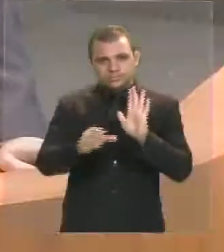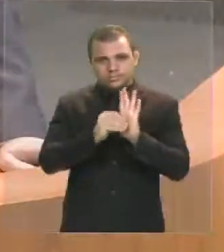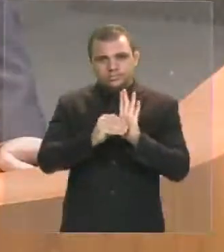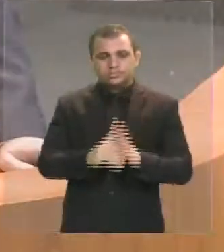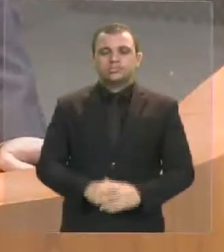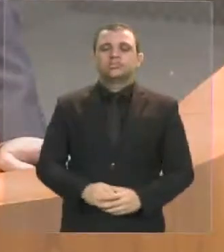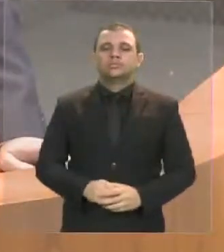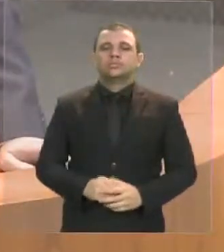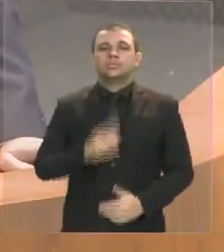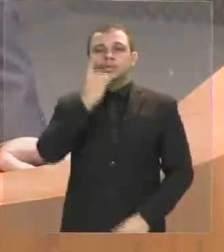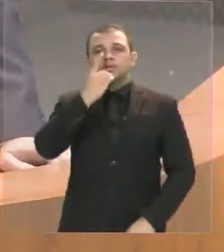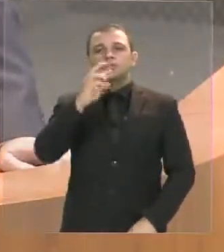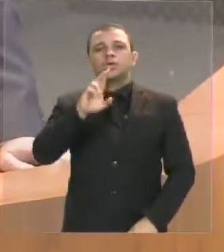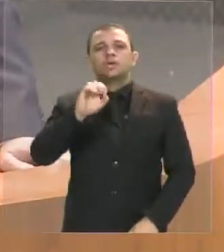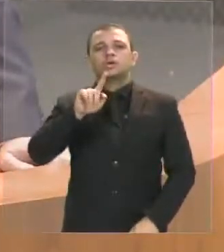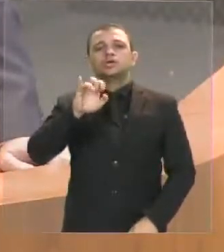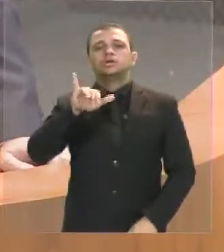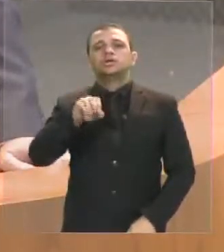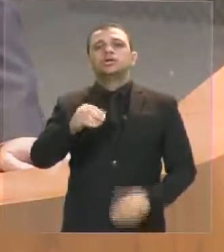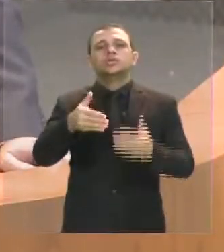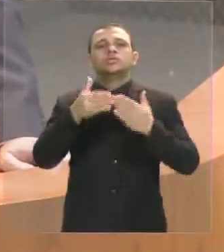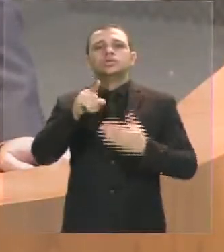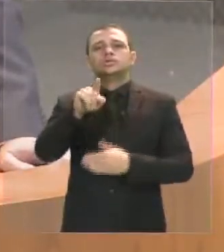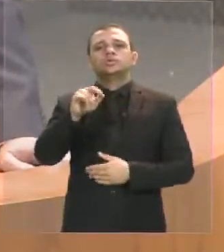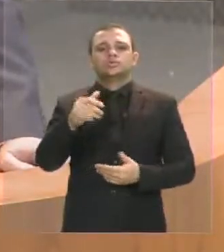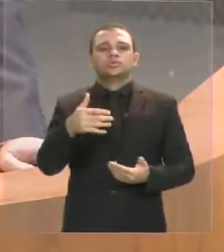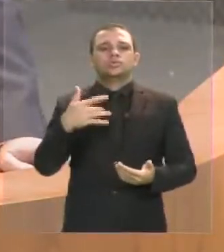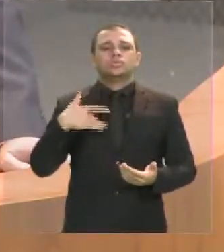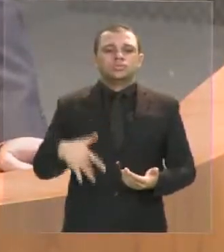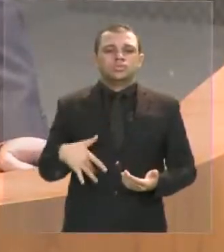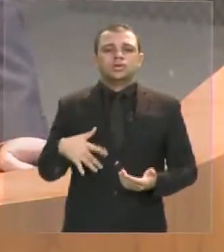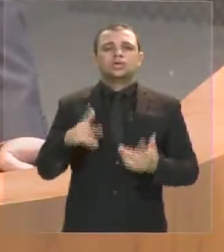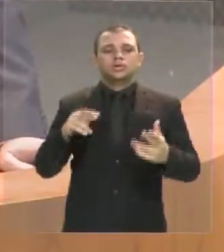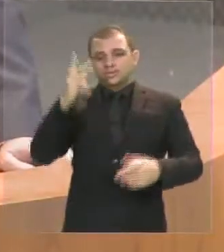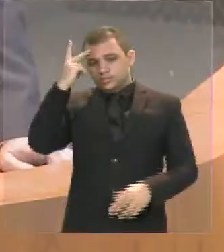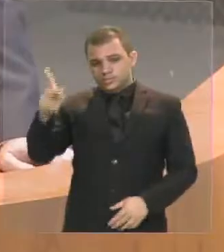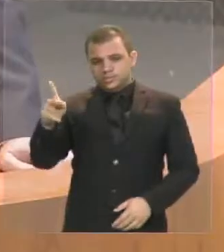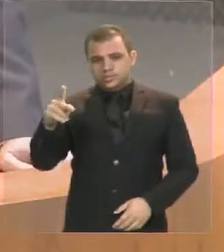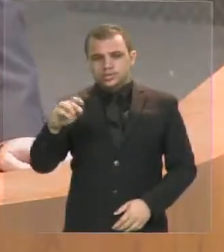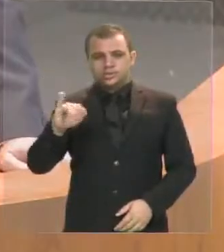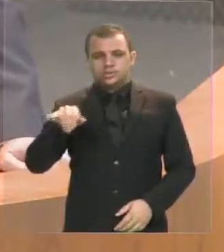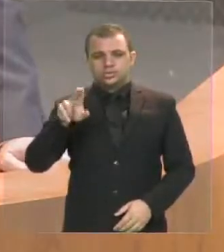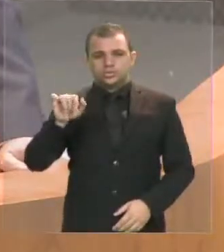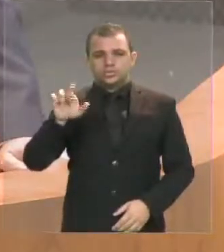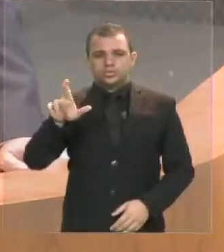Vossa Excelência tiver a benevolência, como teve com o deputado Júnior Verde aí. Eu queria dar uma parte também.